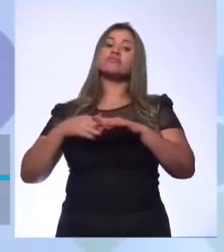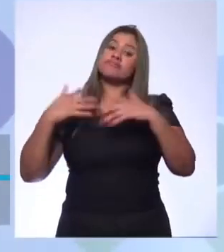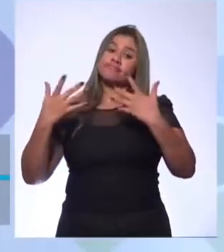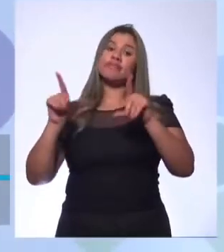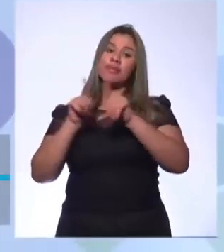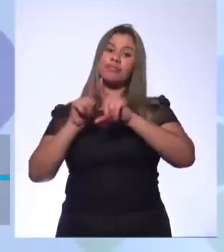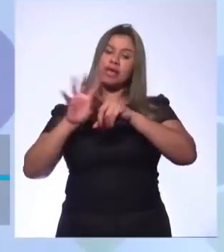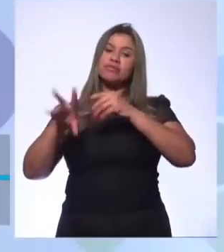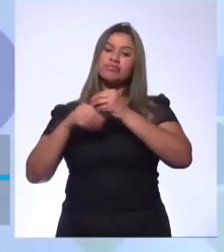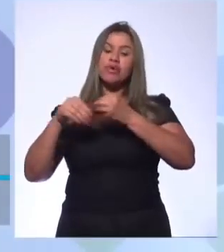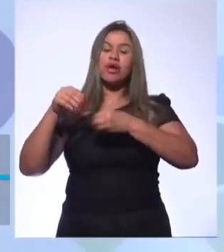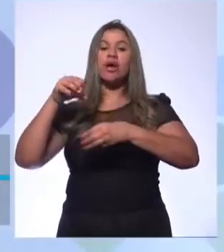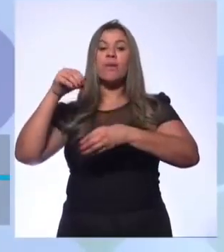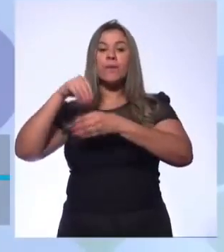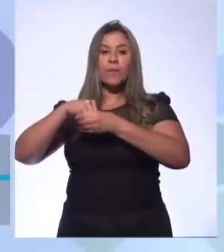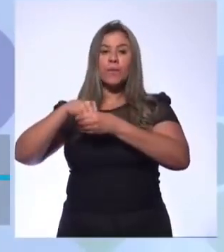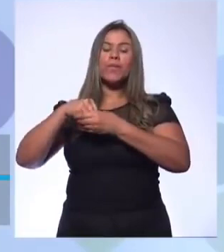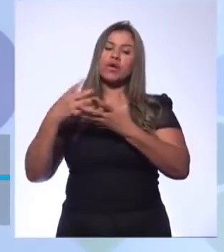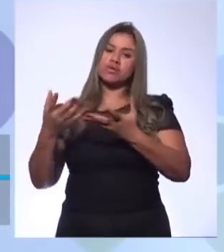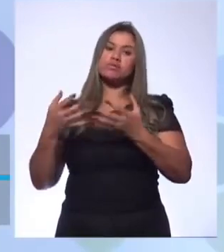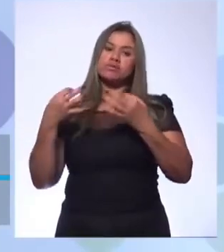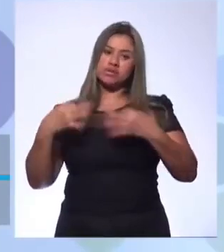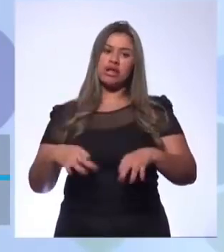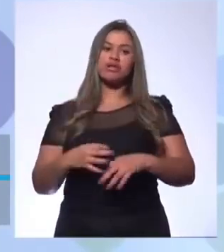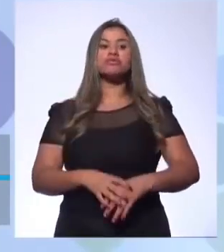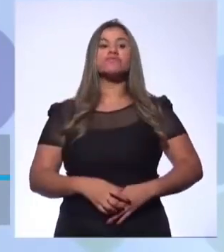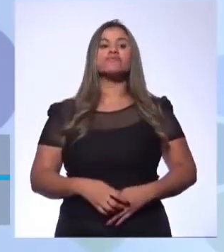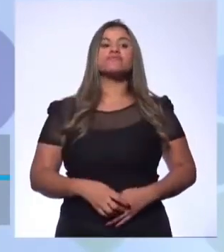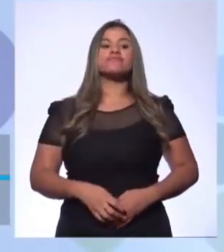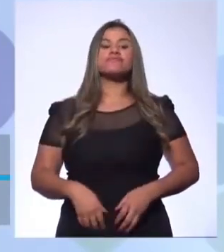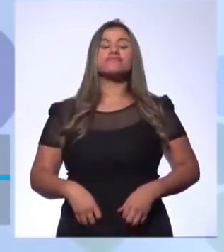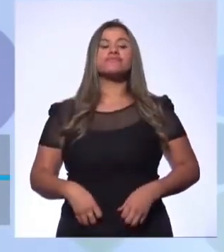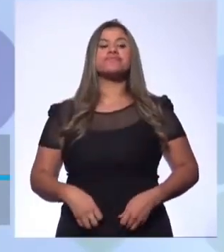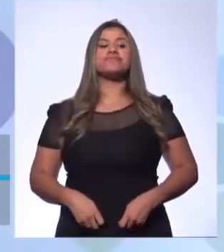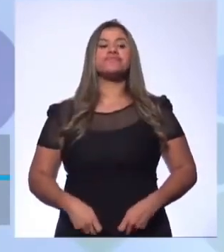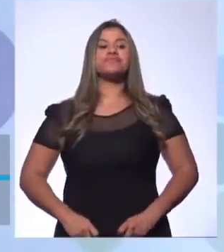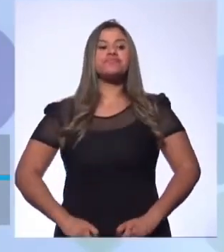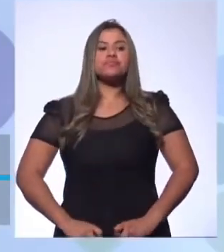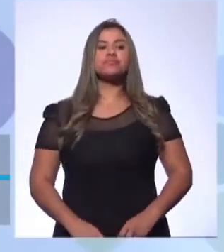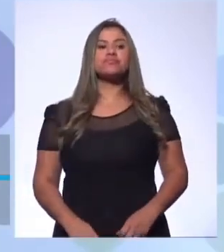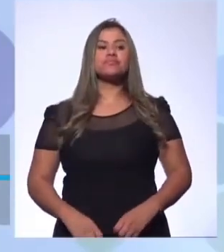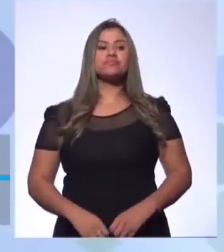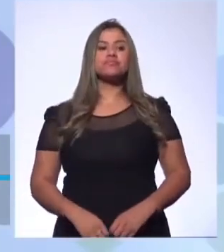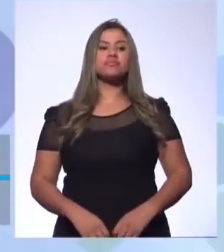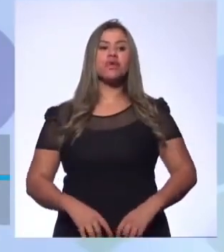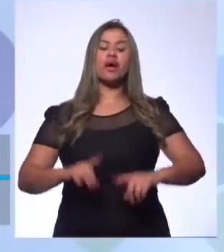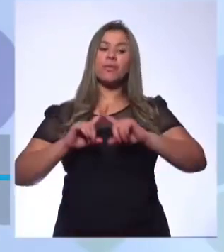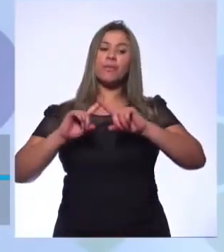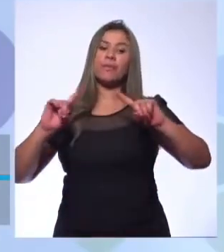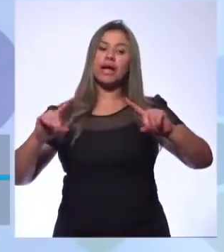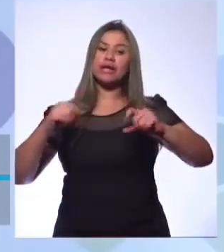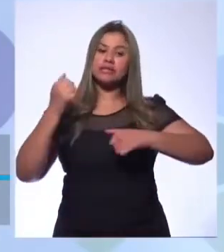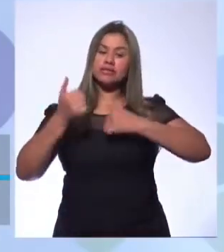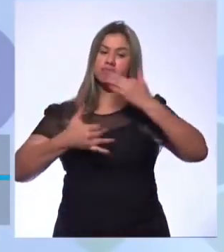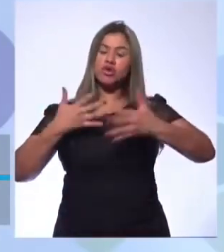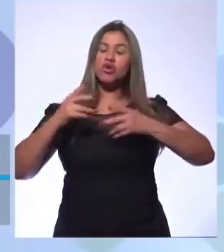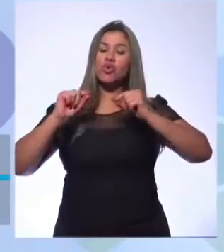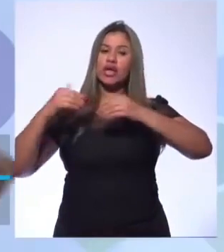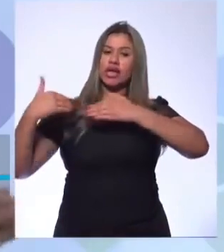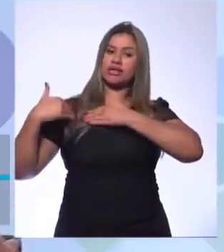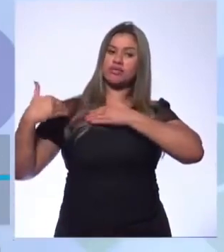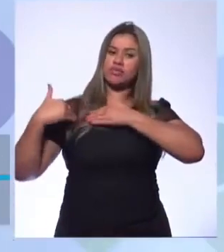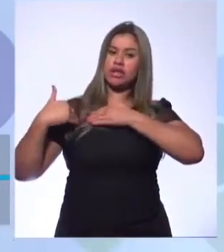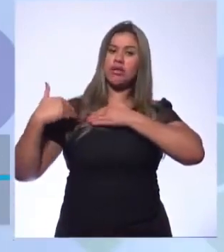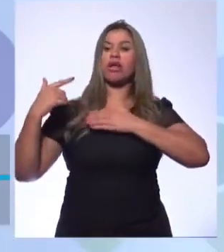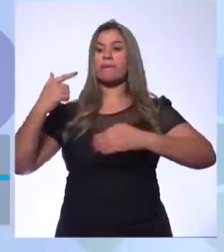né? Notem, política, concordo plenamente, mas eu coloco em minha responsabilidade, na